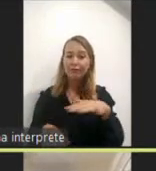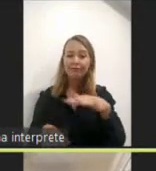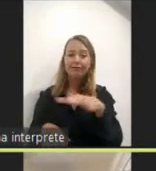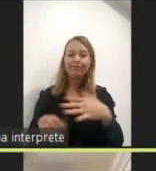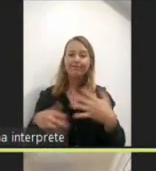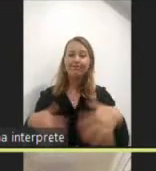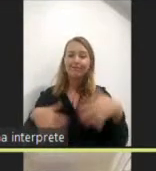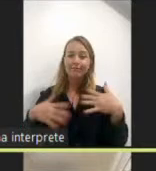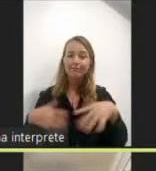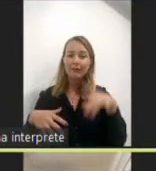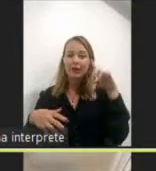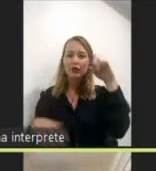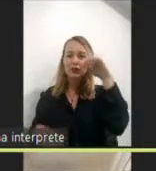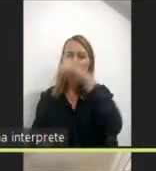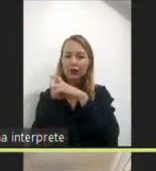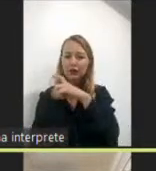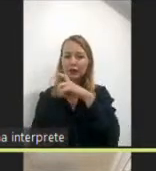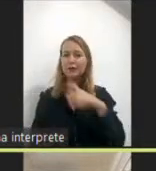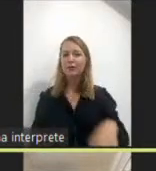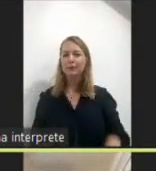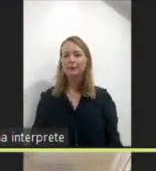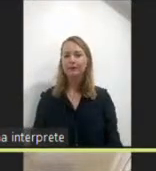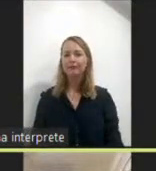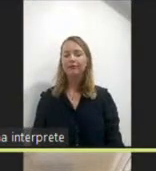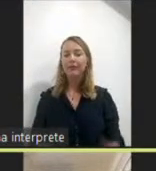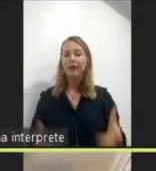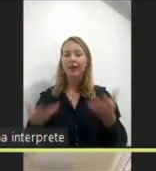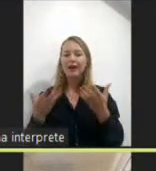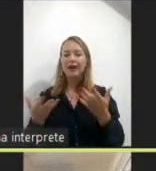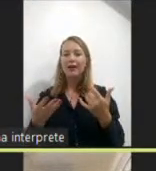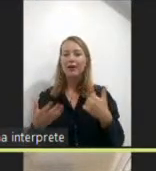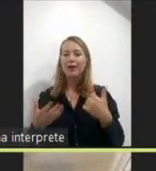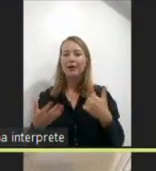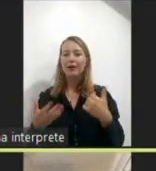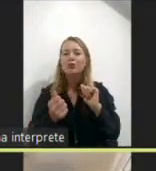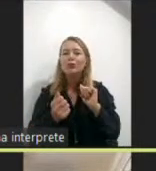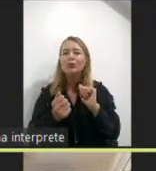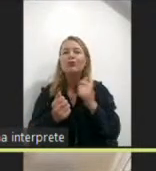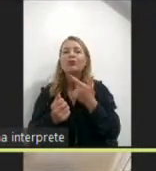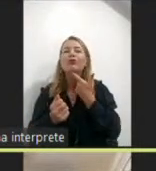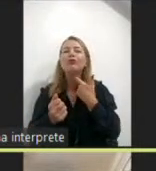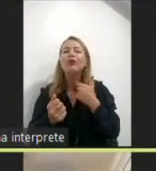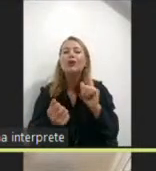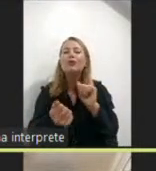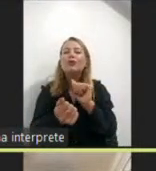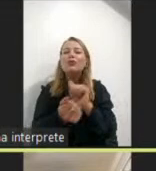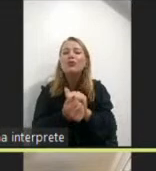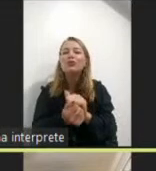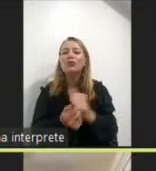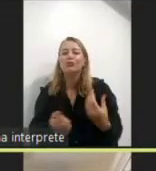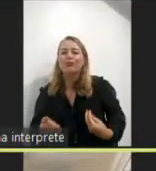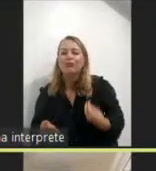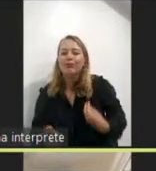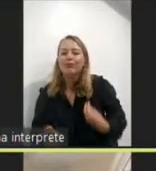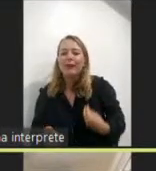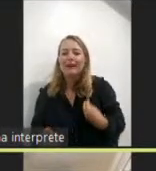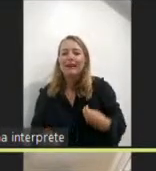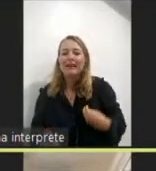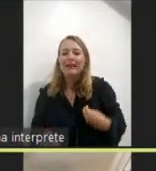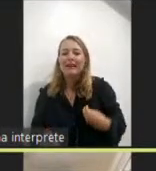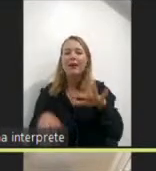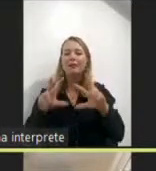mais difícil. Queria eu estar com vocês presencialmente no espaço da Câmara,